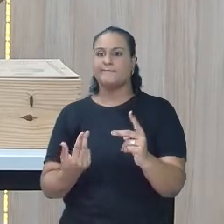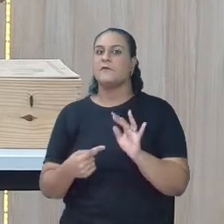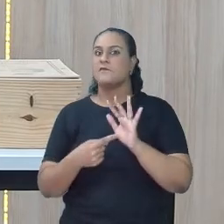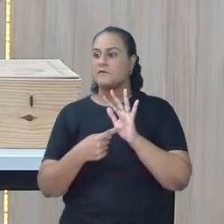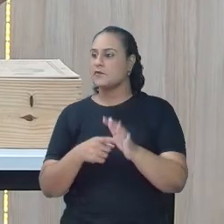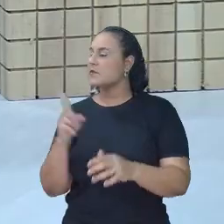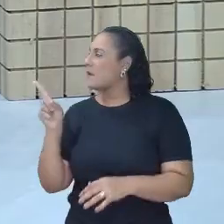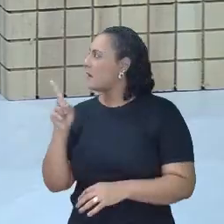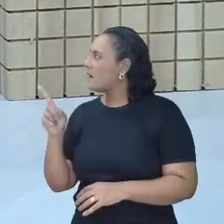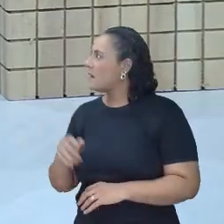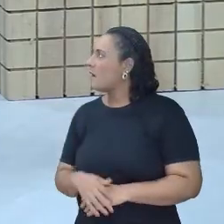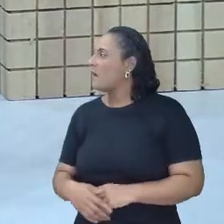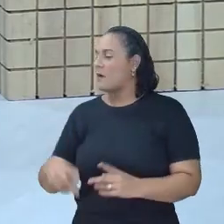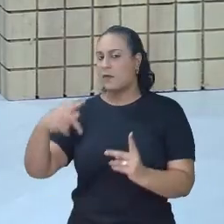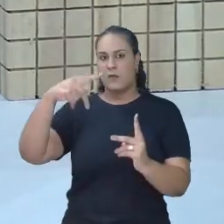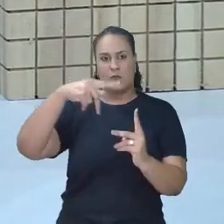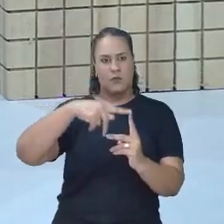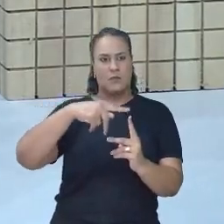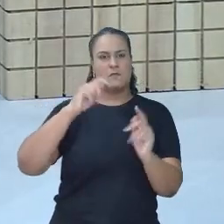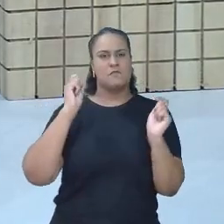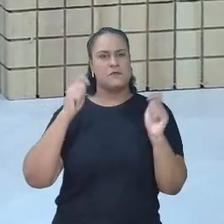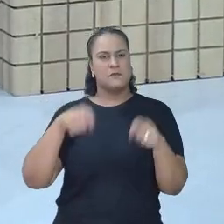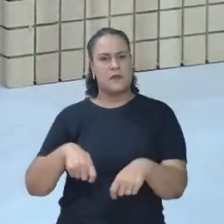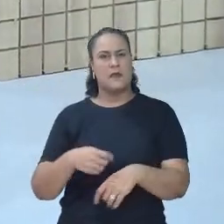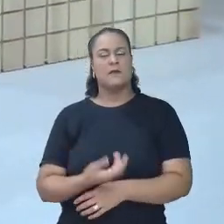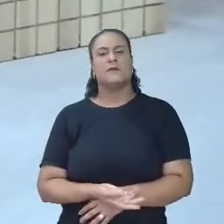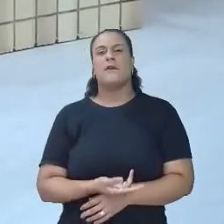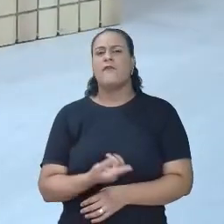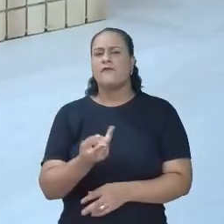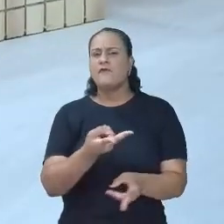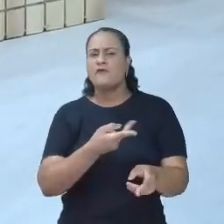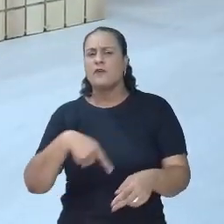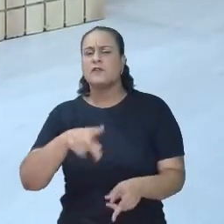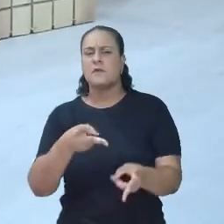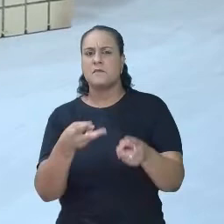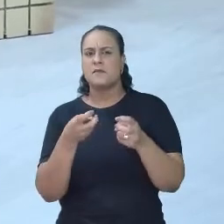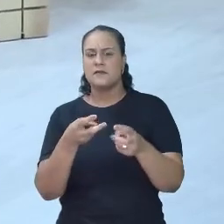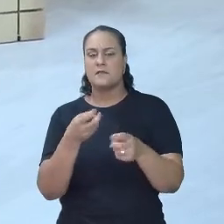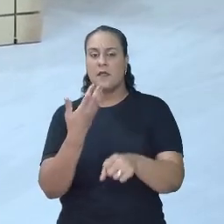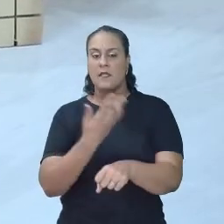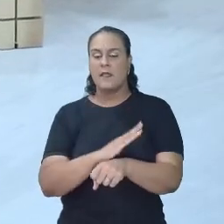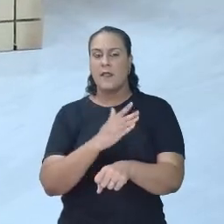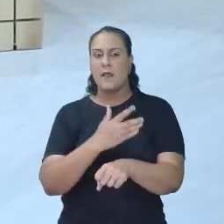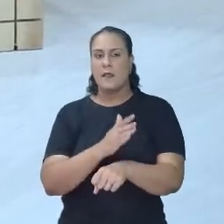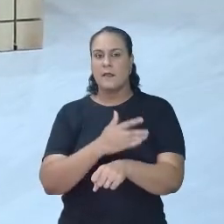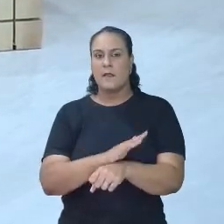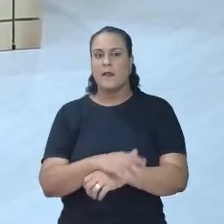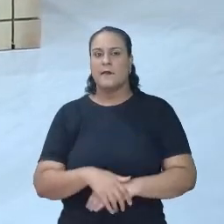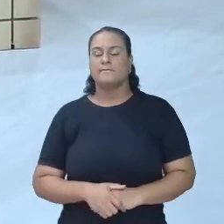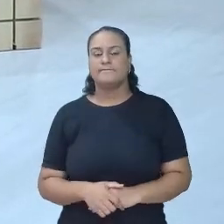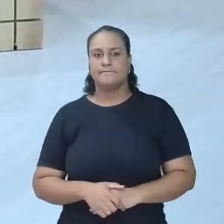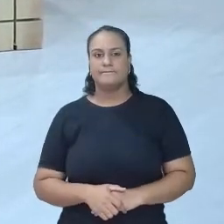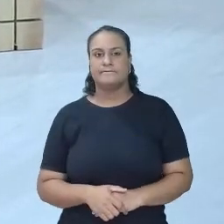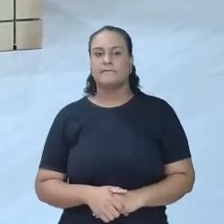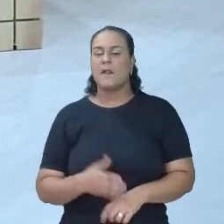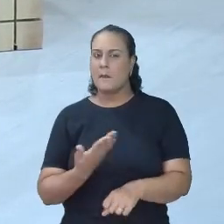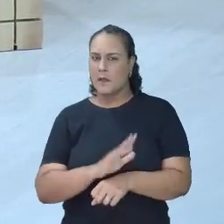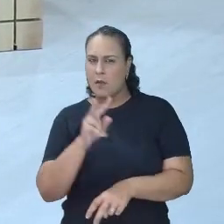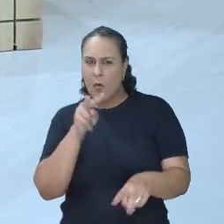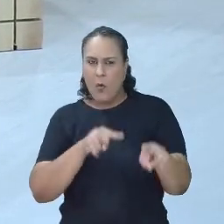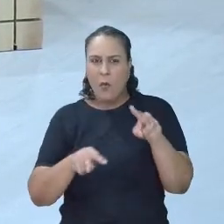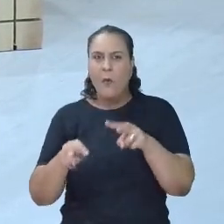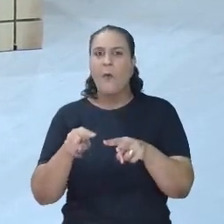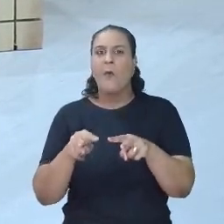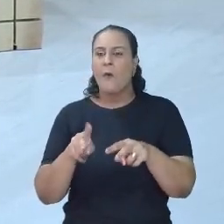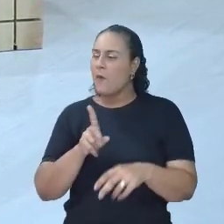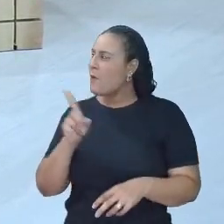essa possibilidade de você treinar o seu olhar. Deixa eu puxar um pouquinho mais para cá, né, Billy? Pronto, para você treinar o seu olhar para